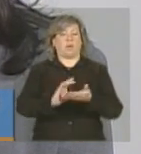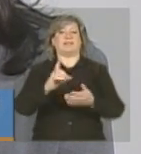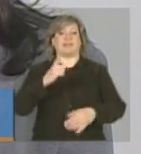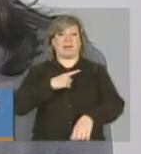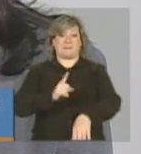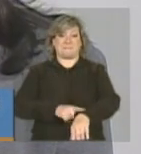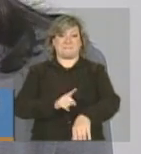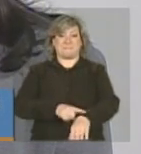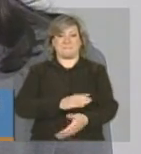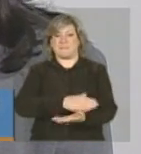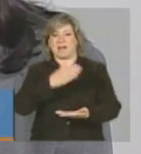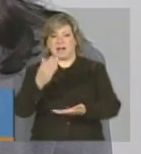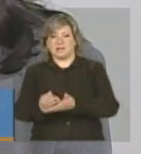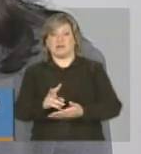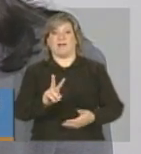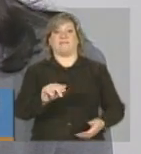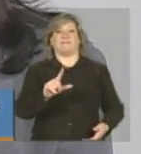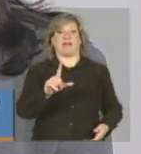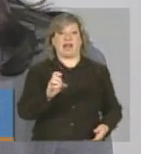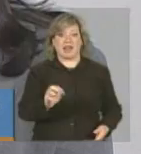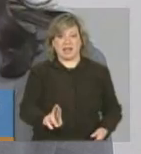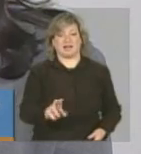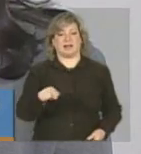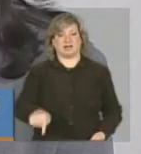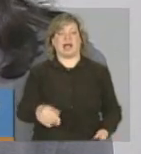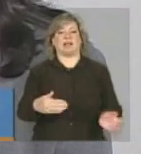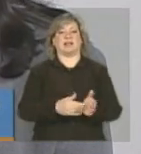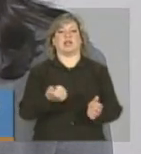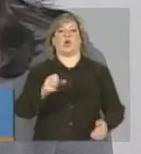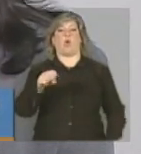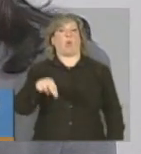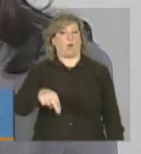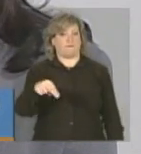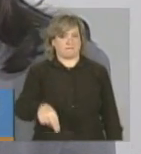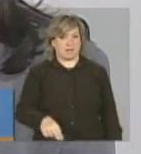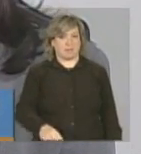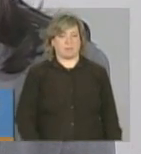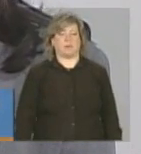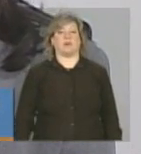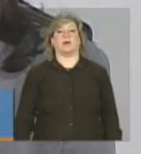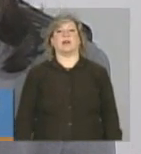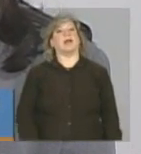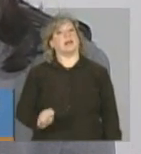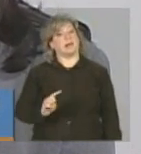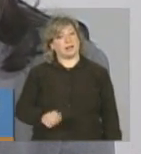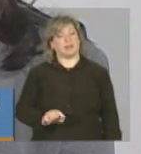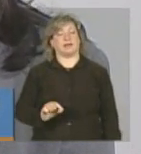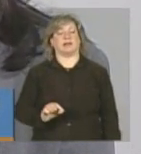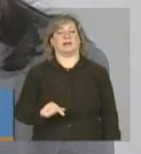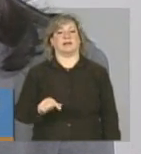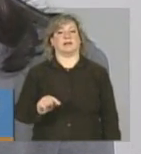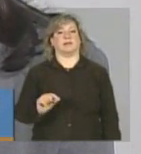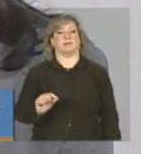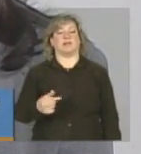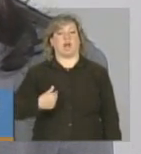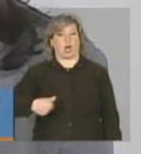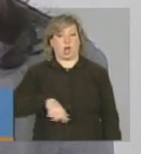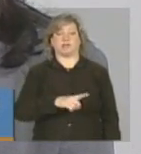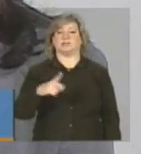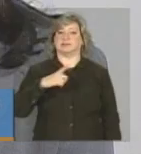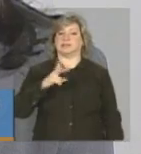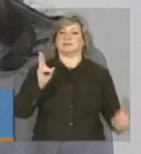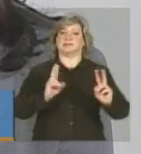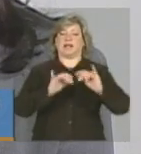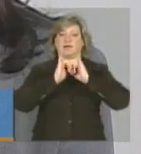para validar essa senha até o dia 18 de novembro. Claro que a gente tem recomendado